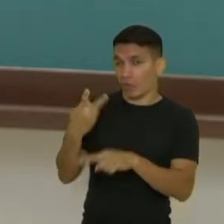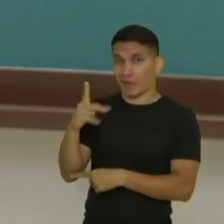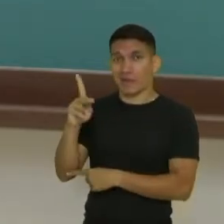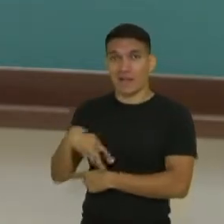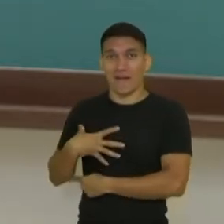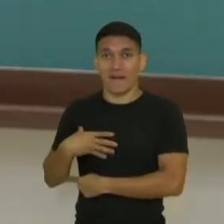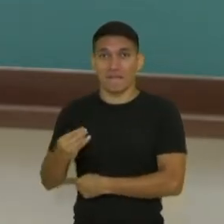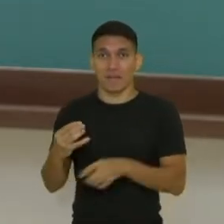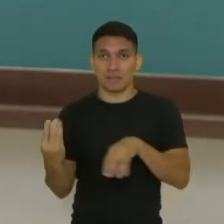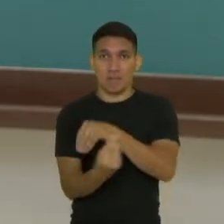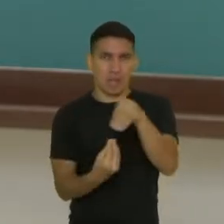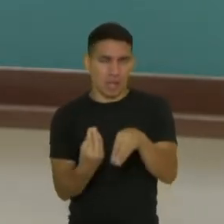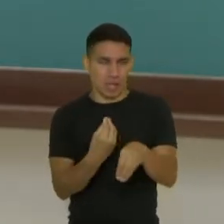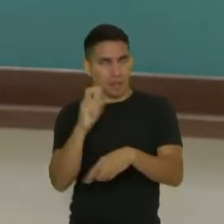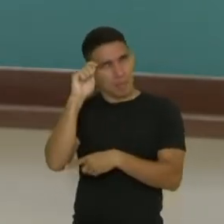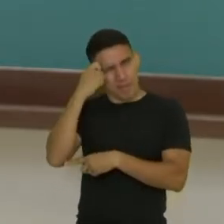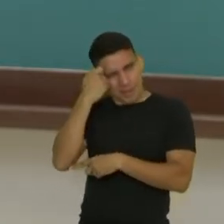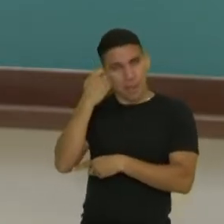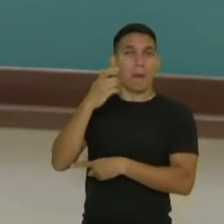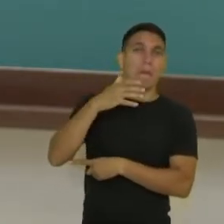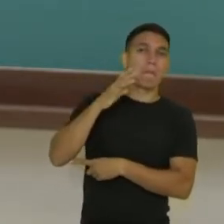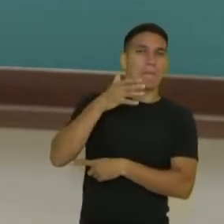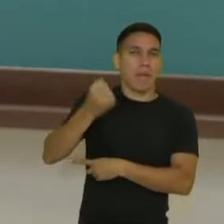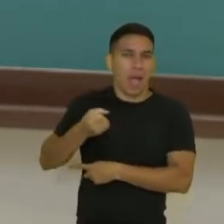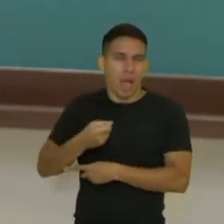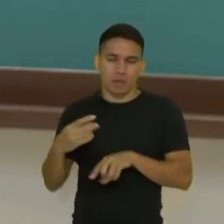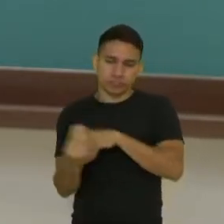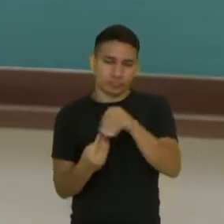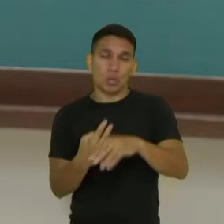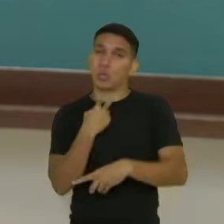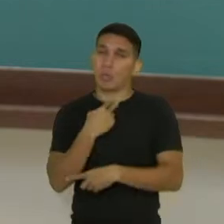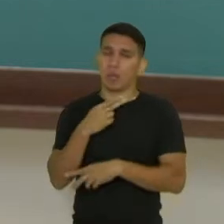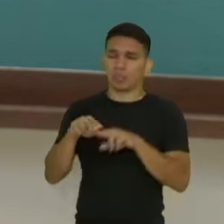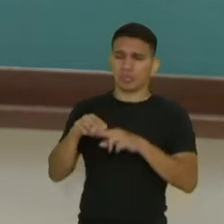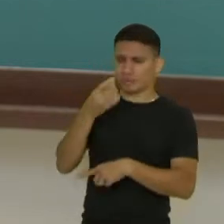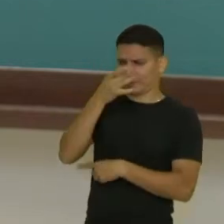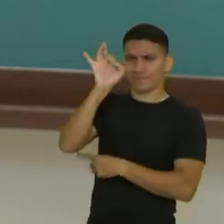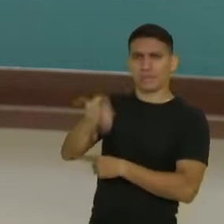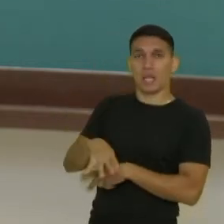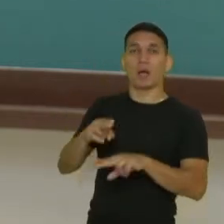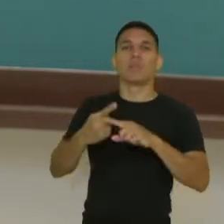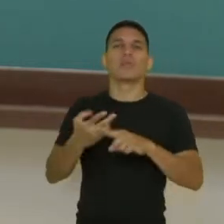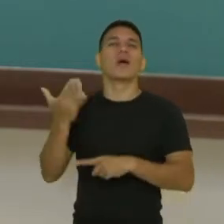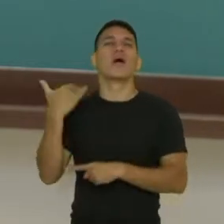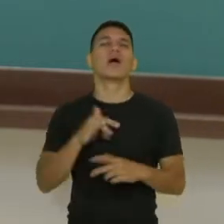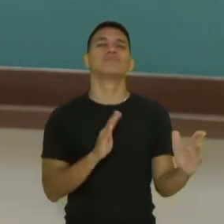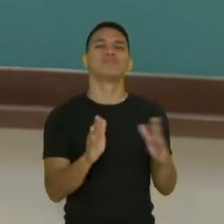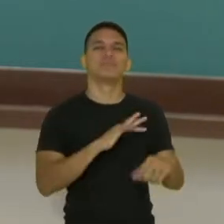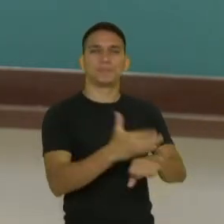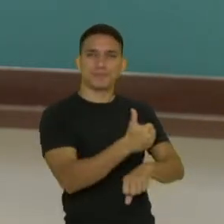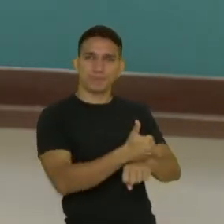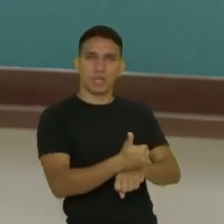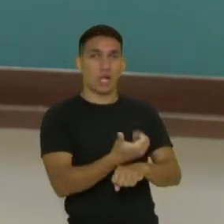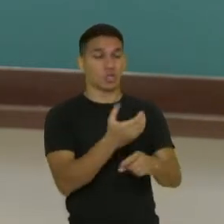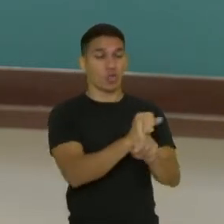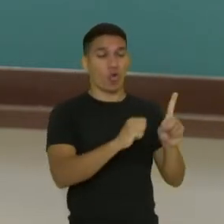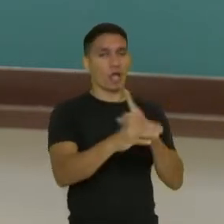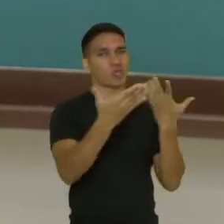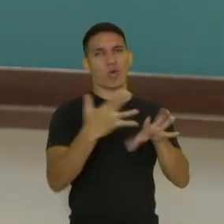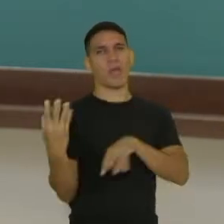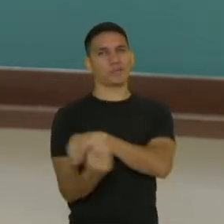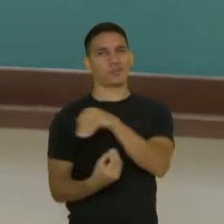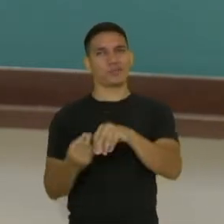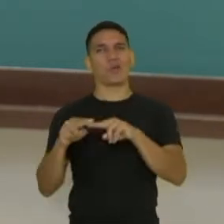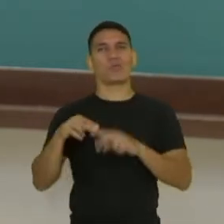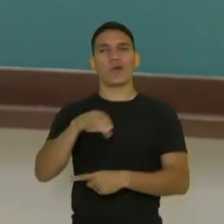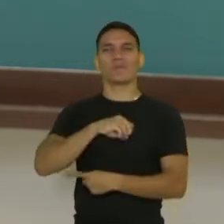que ele era meio negro e meio branco, ele era muito negligenciado, que aquela sociedade colonial, eles não queriam se misturar. Então o português